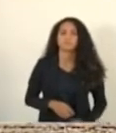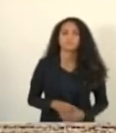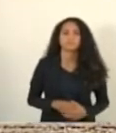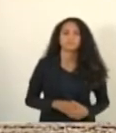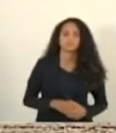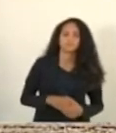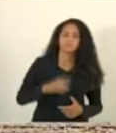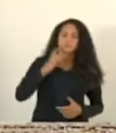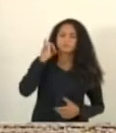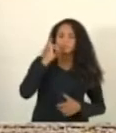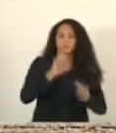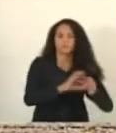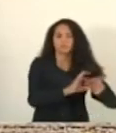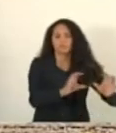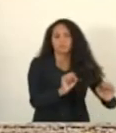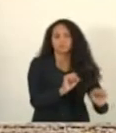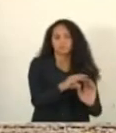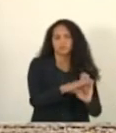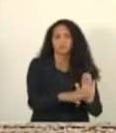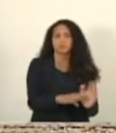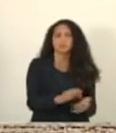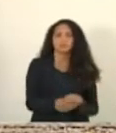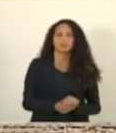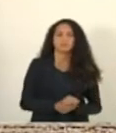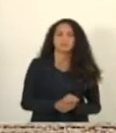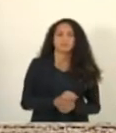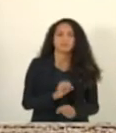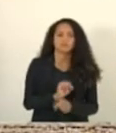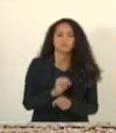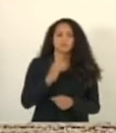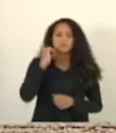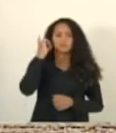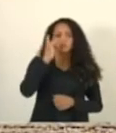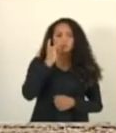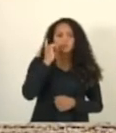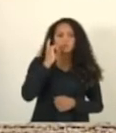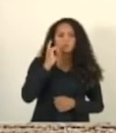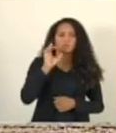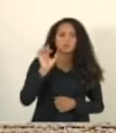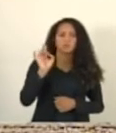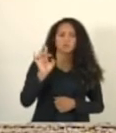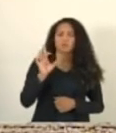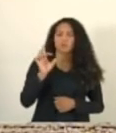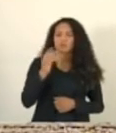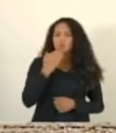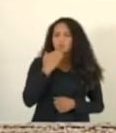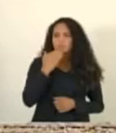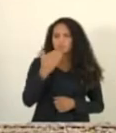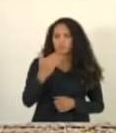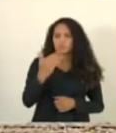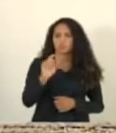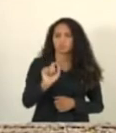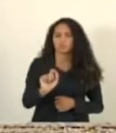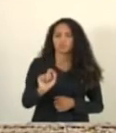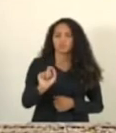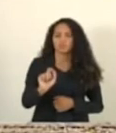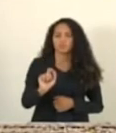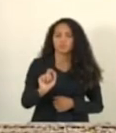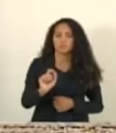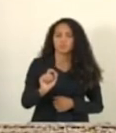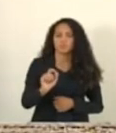Deputado Gandini, Vossa Excelência pode fazer pela ordem, enquanto a deputada Janete... É só uma solicitação.